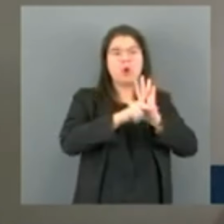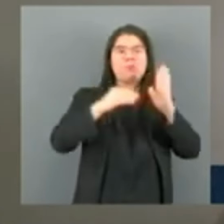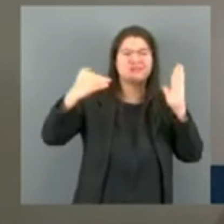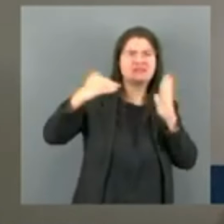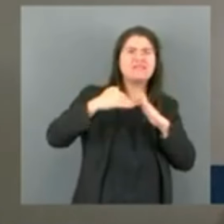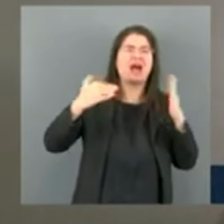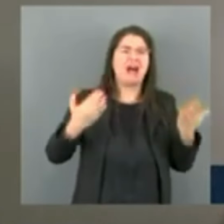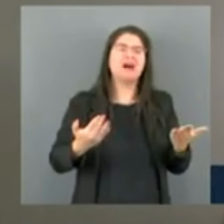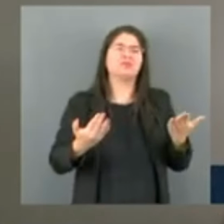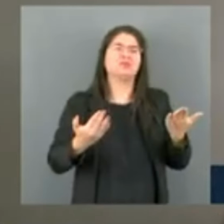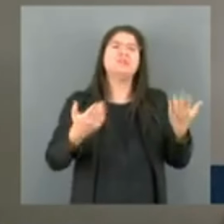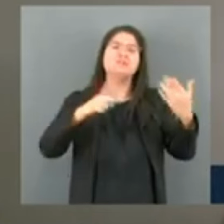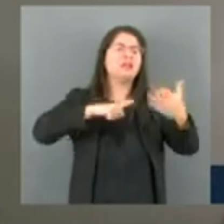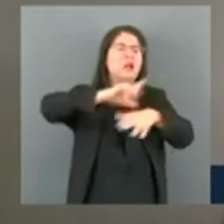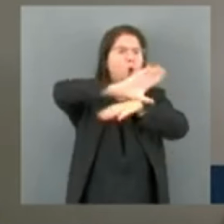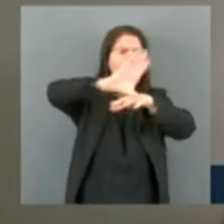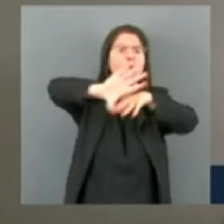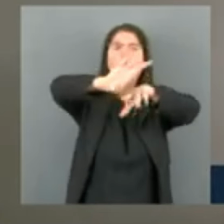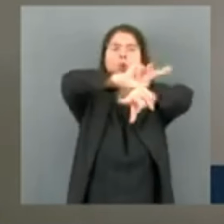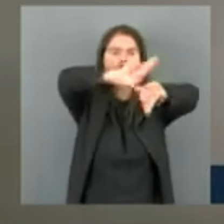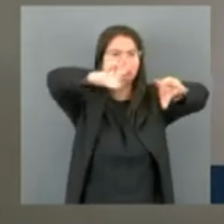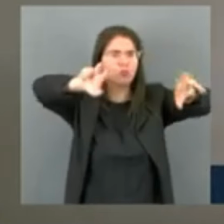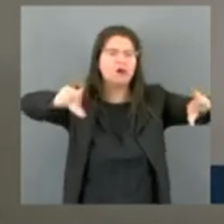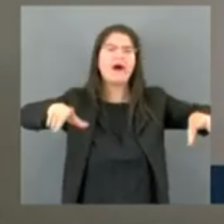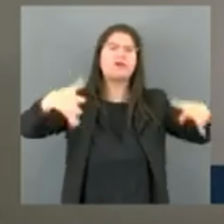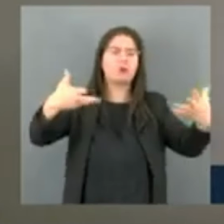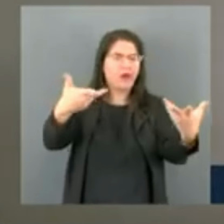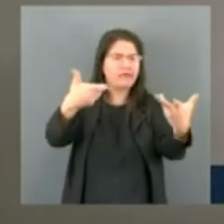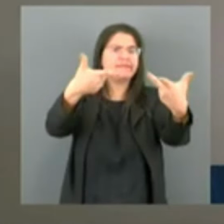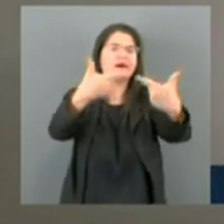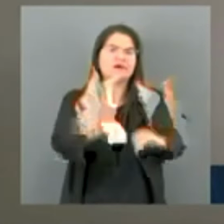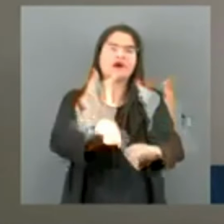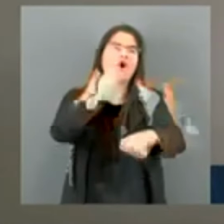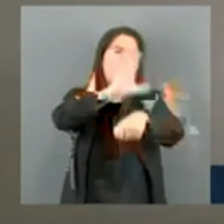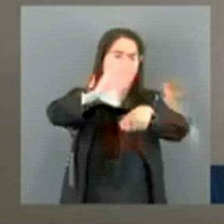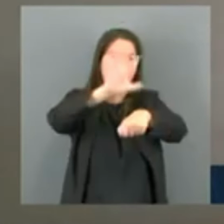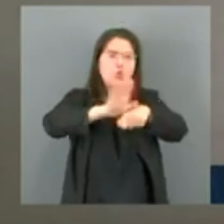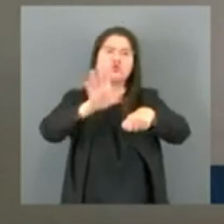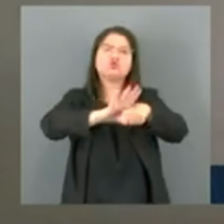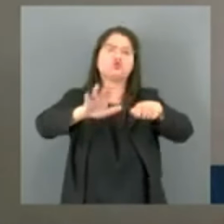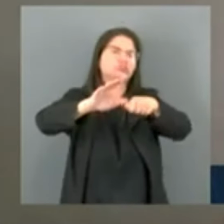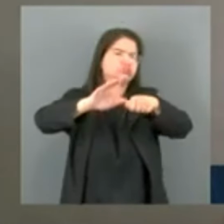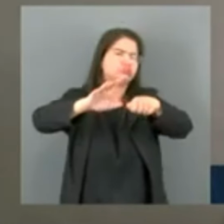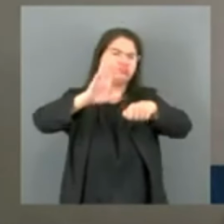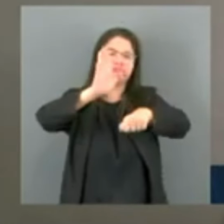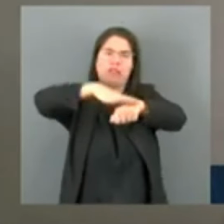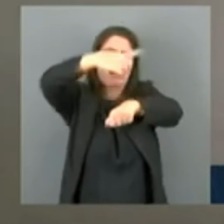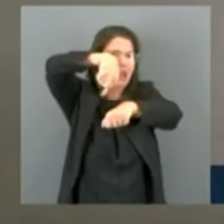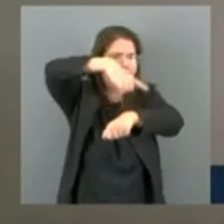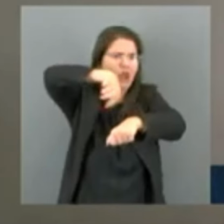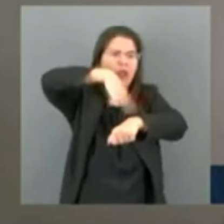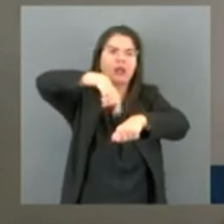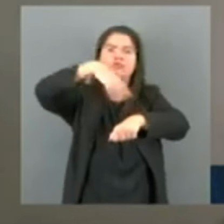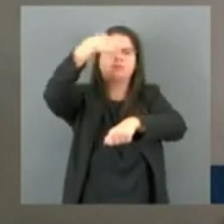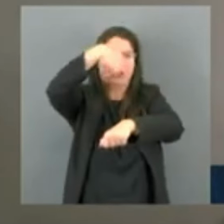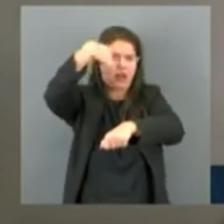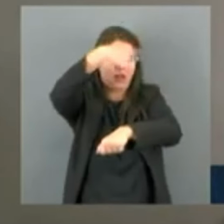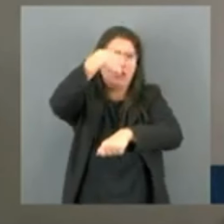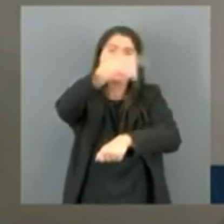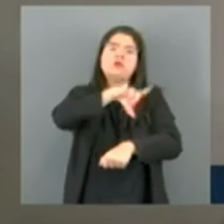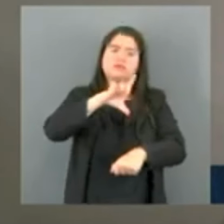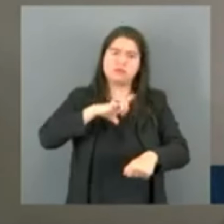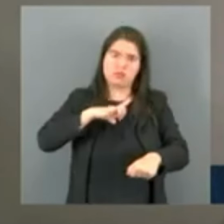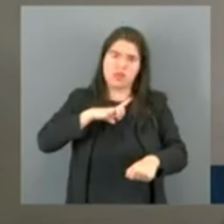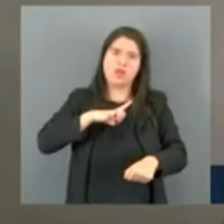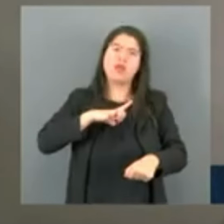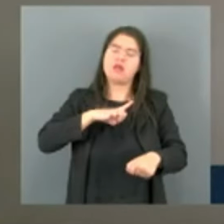profissionais com cursos aí oriundos de programas de qualificação mais longos e mais extensos. E, então, é muito importante, dentro